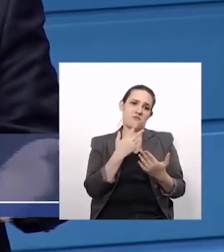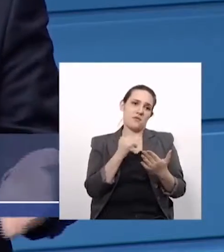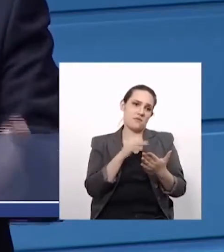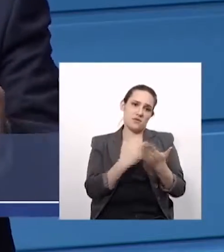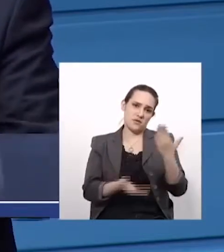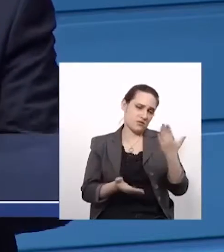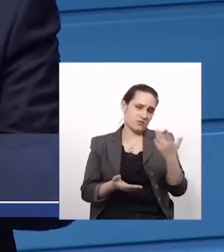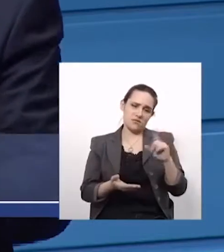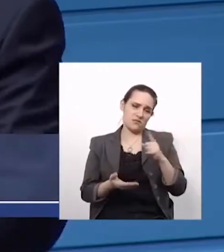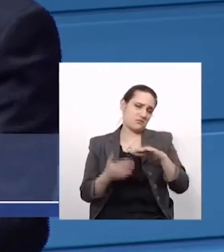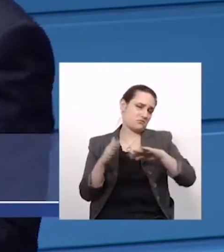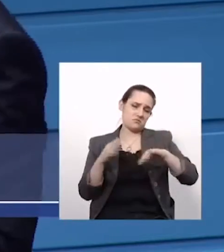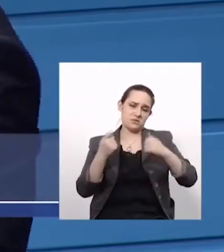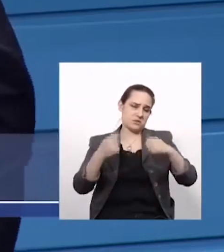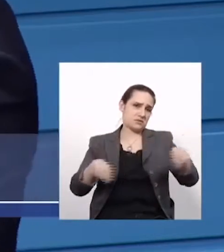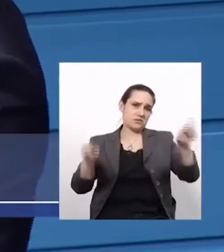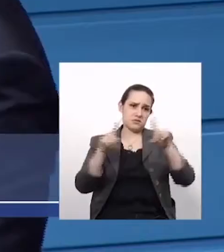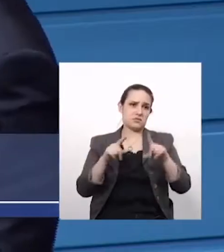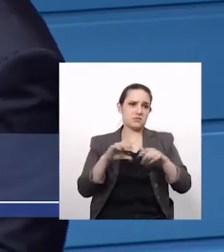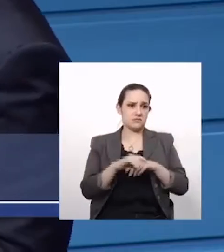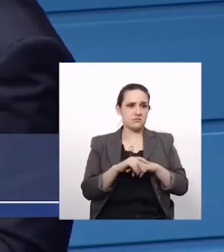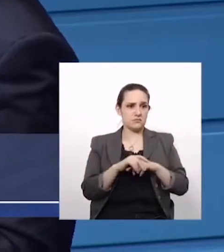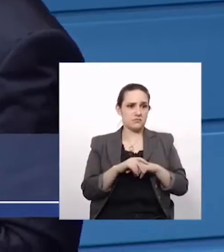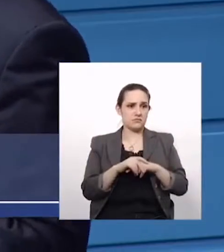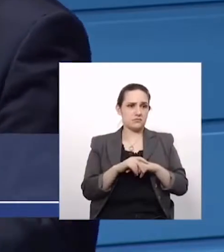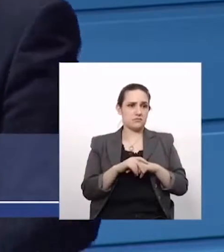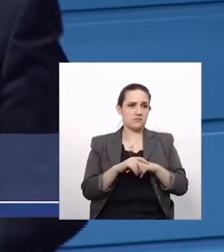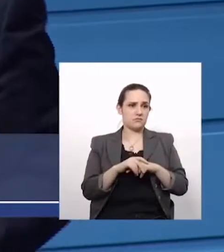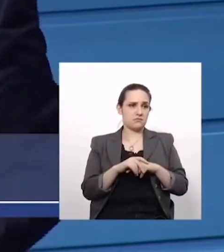que se achar que tem alguma coisa